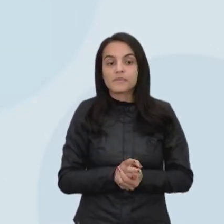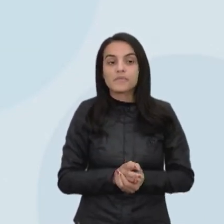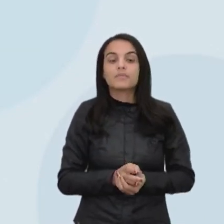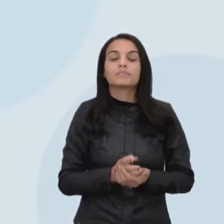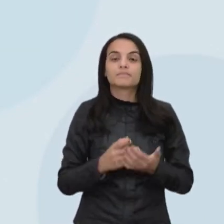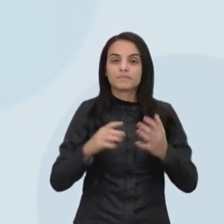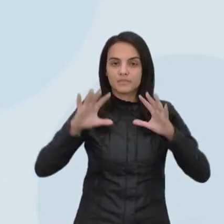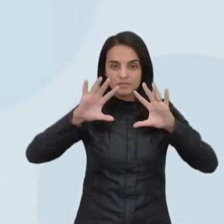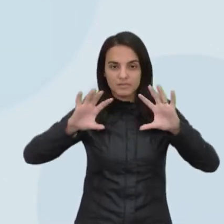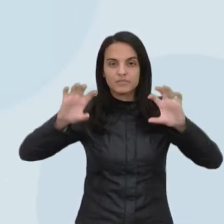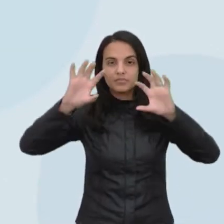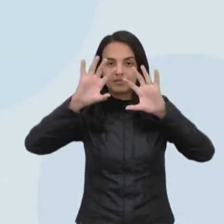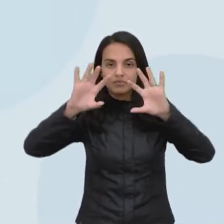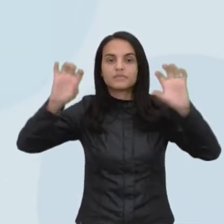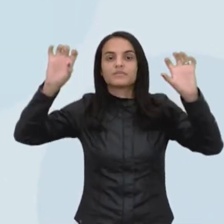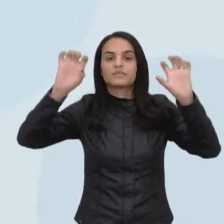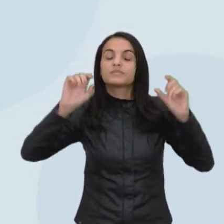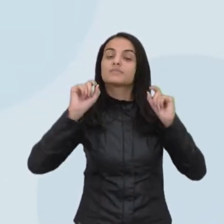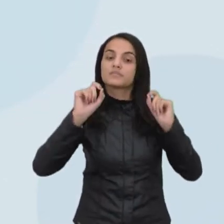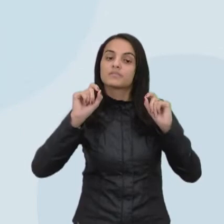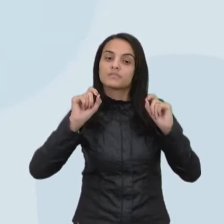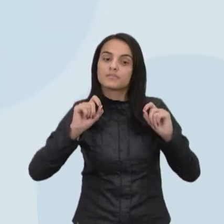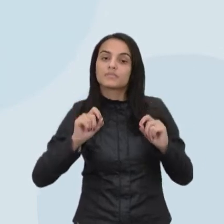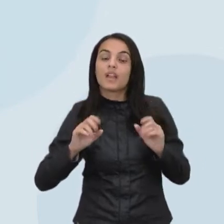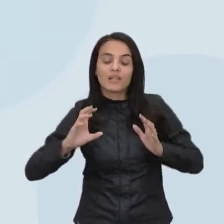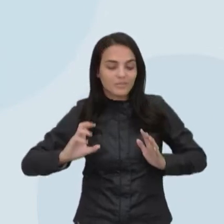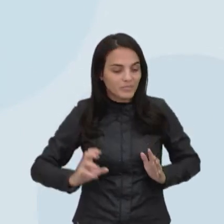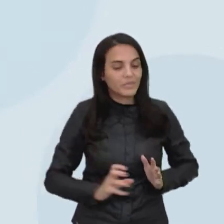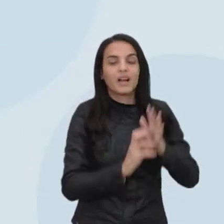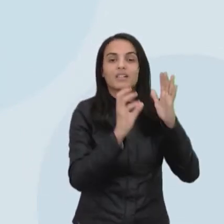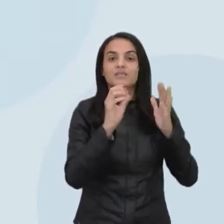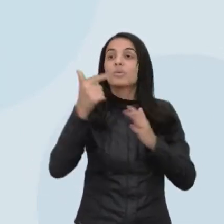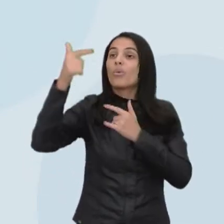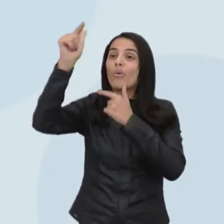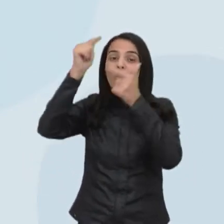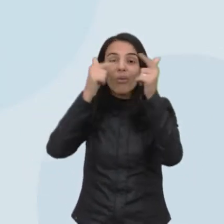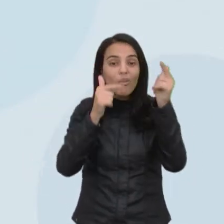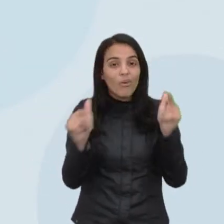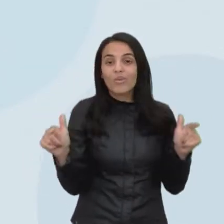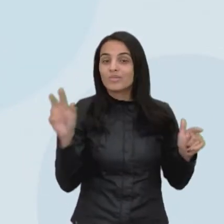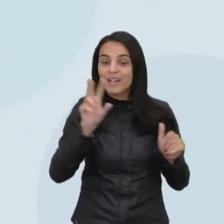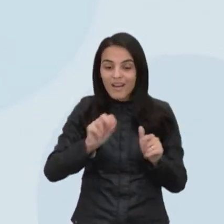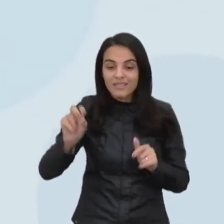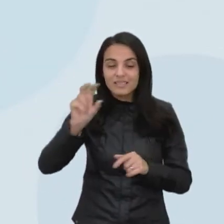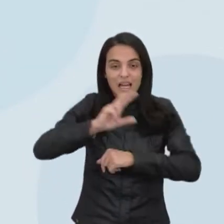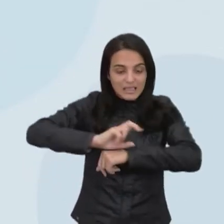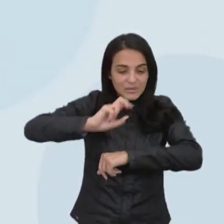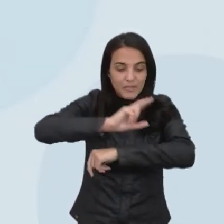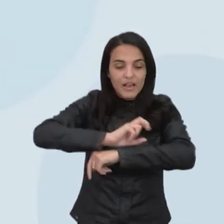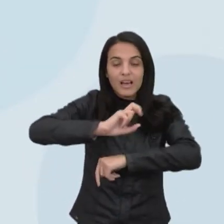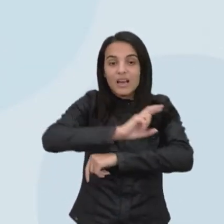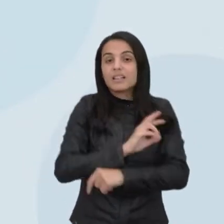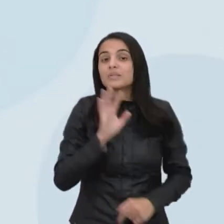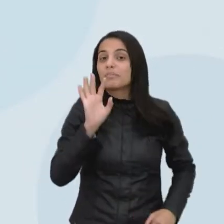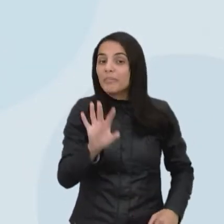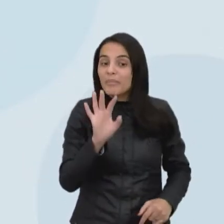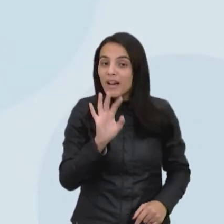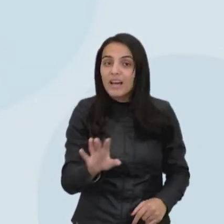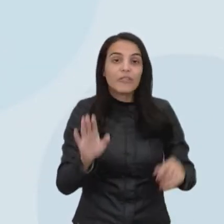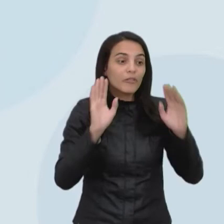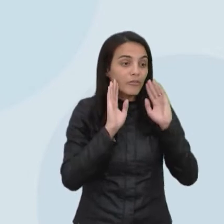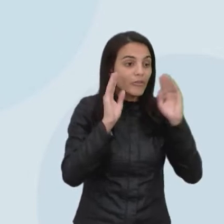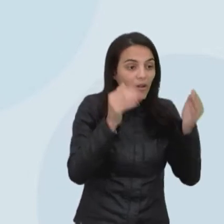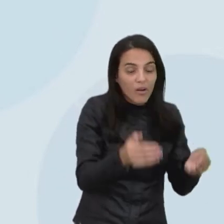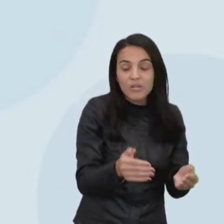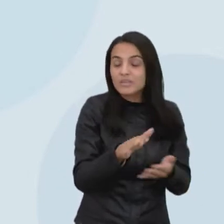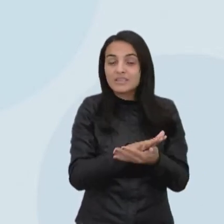na atmosfera, e aí eles acabam afetando outros insetos que não aqueles que na verdade eram os